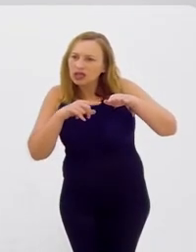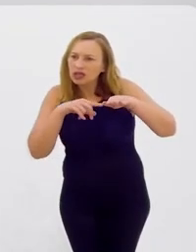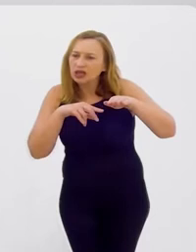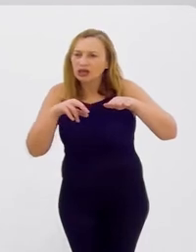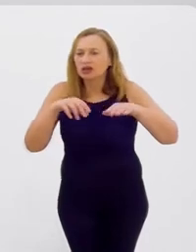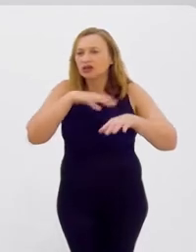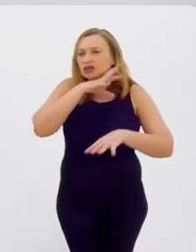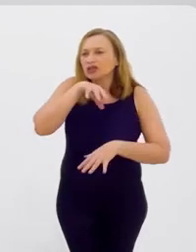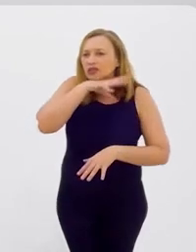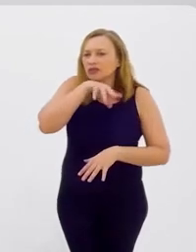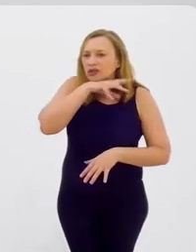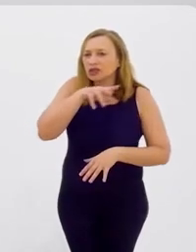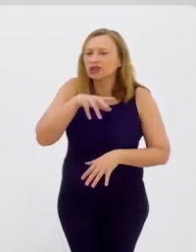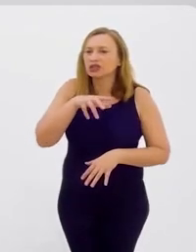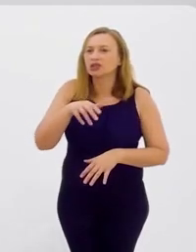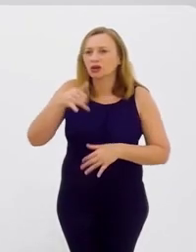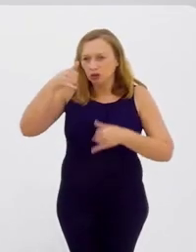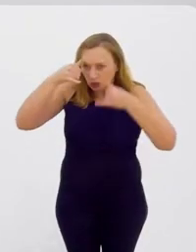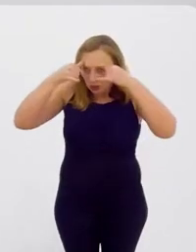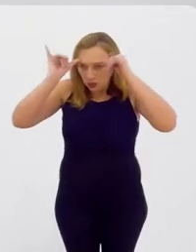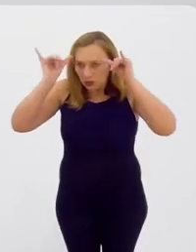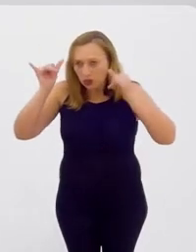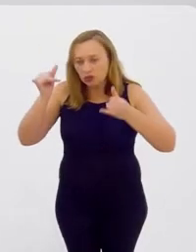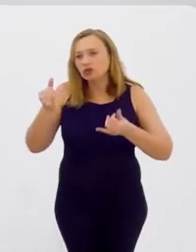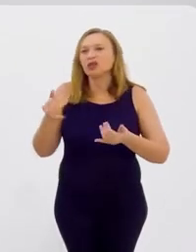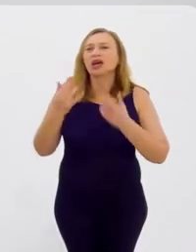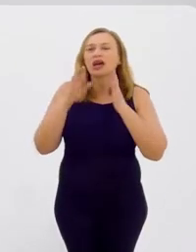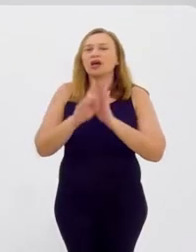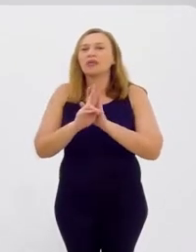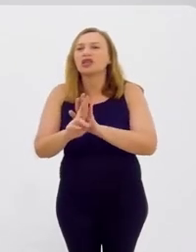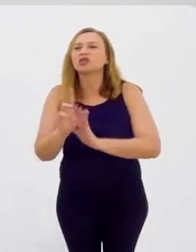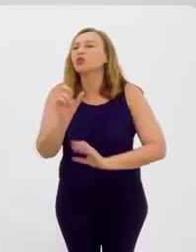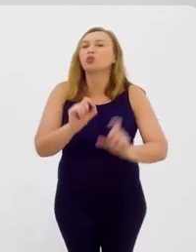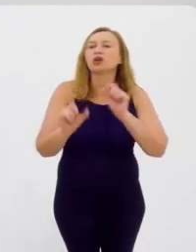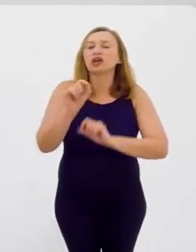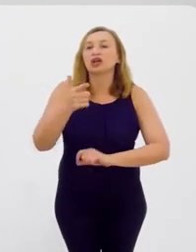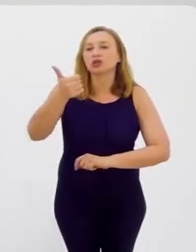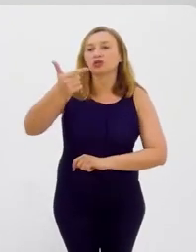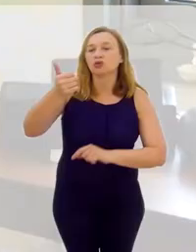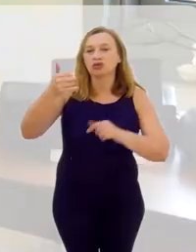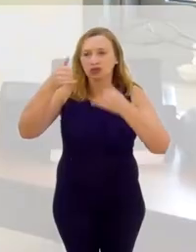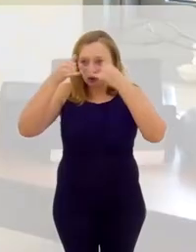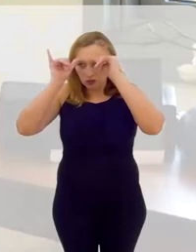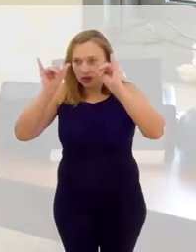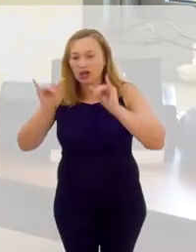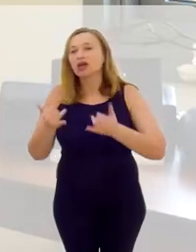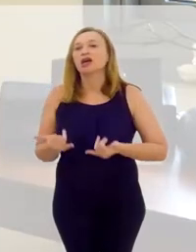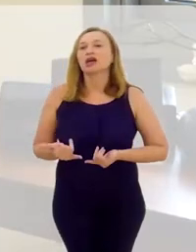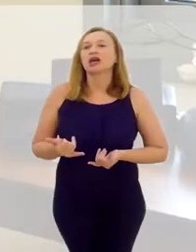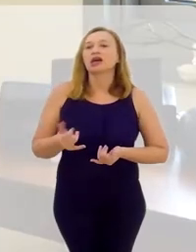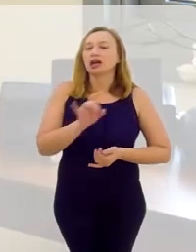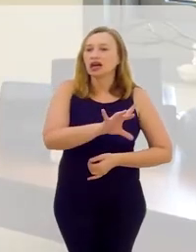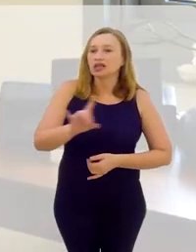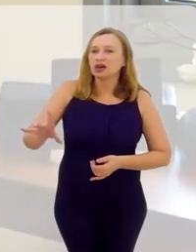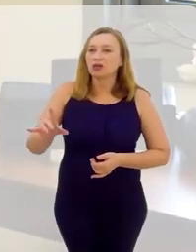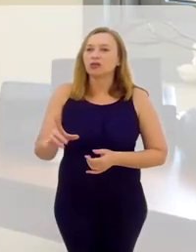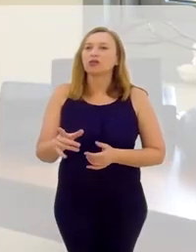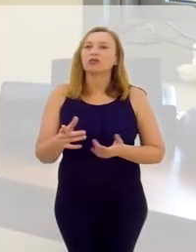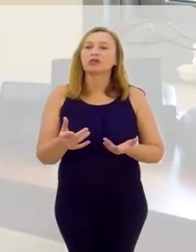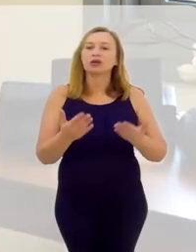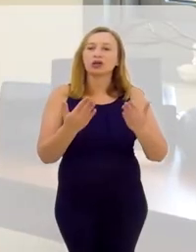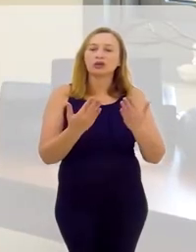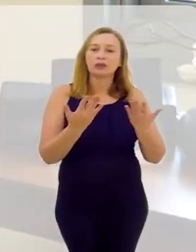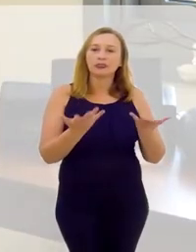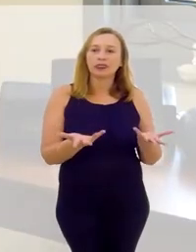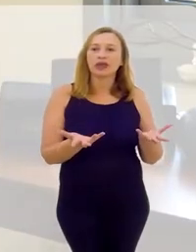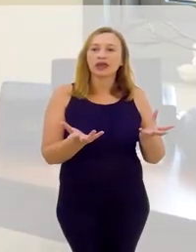dela tem os animais, Os touros. os touros. O que eles representam? São 12 touros. Cada touro